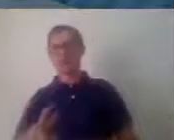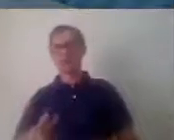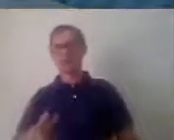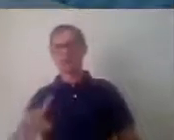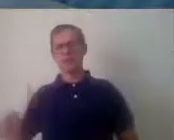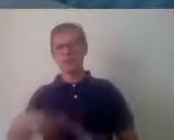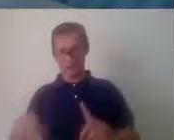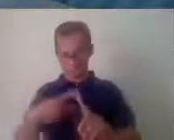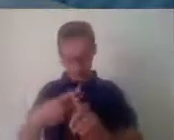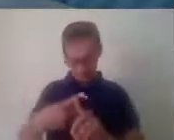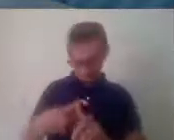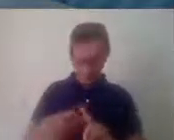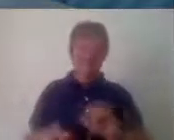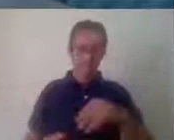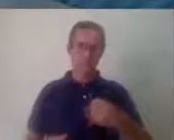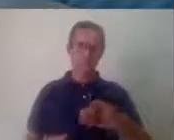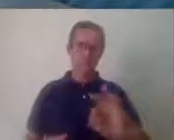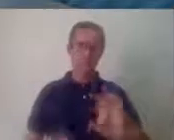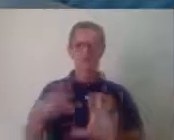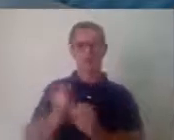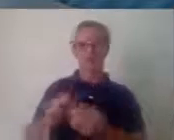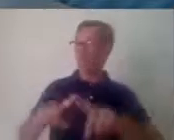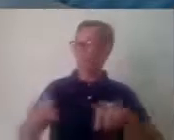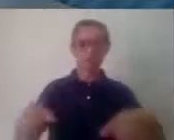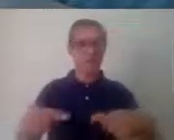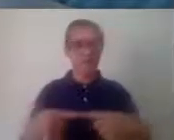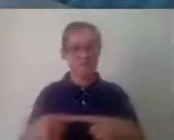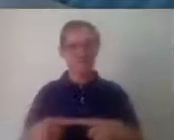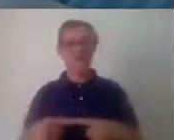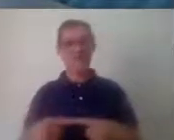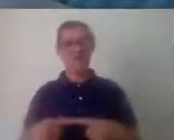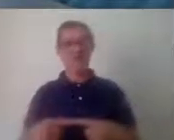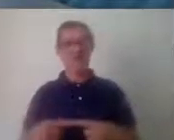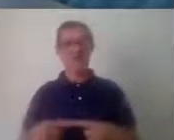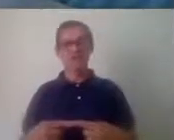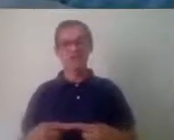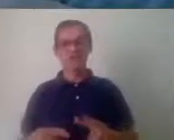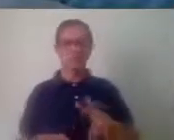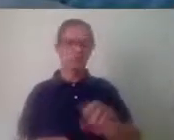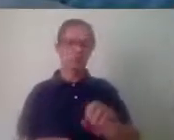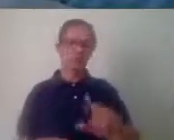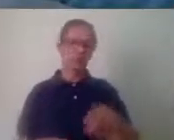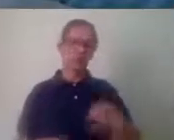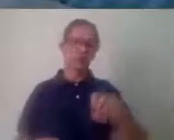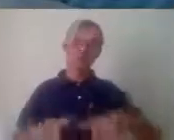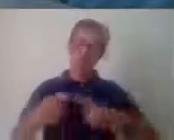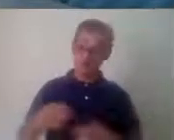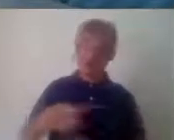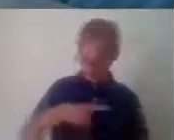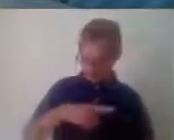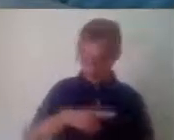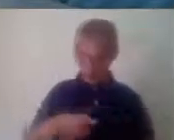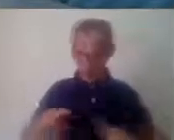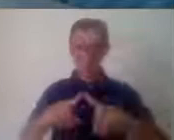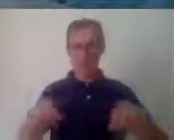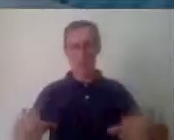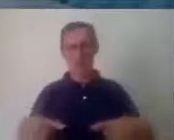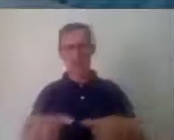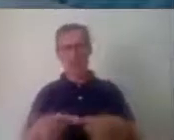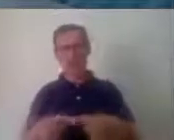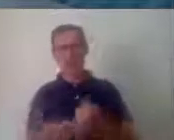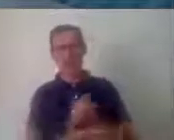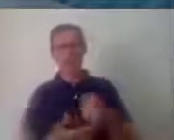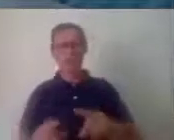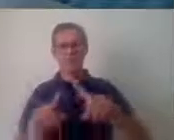limite de uma soma, mas não mais de uma área, e sim de um volume. O volume onde você tem a área, a base do